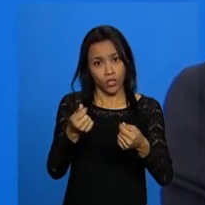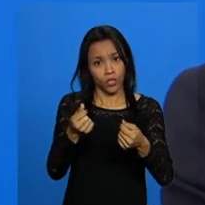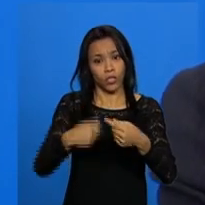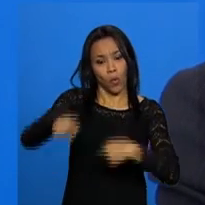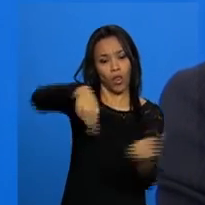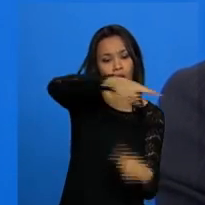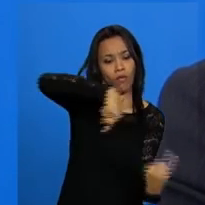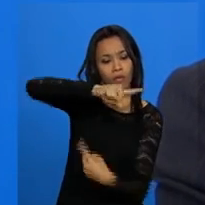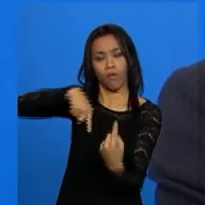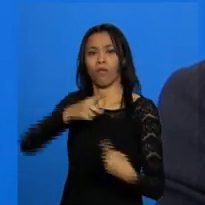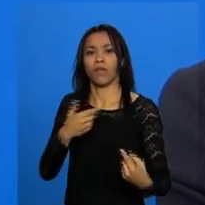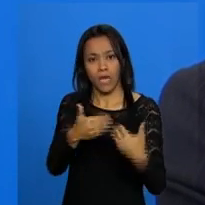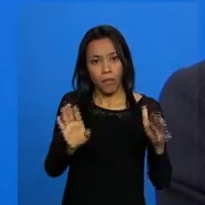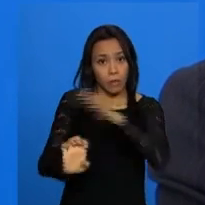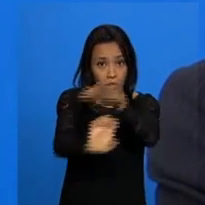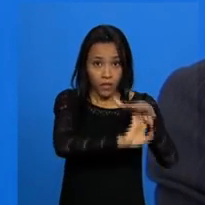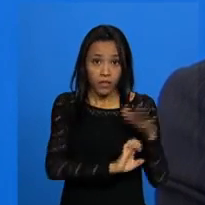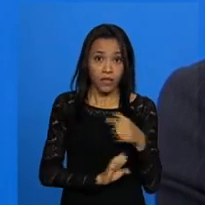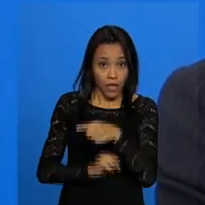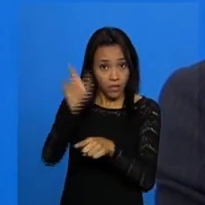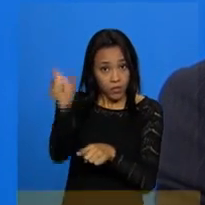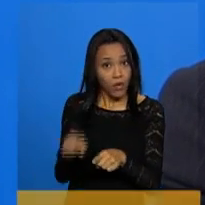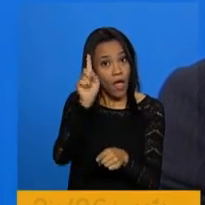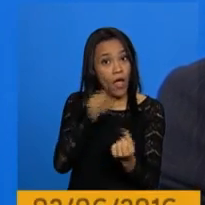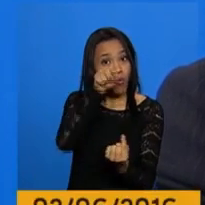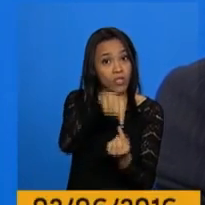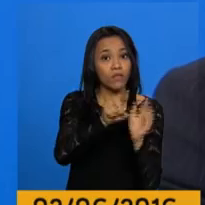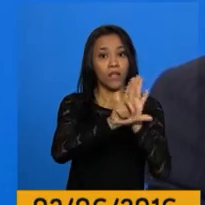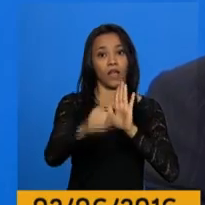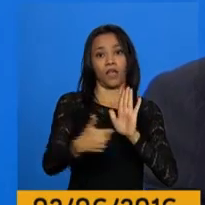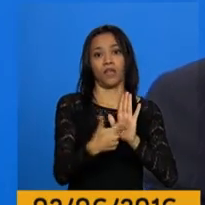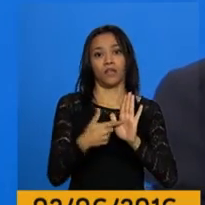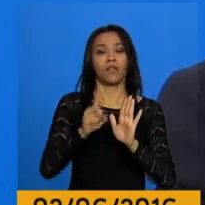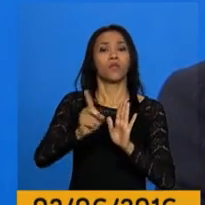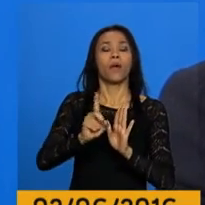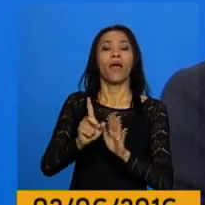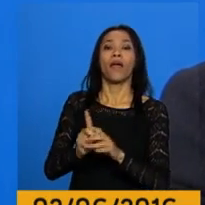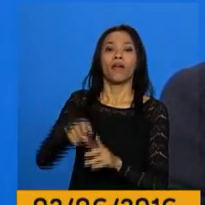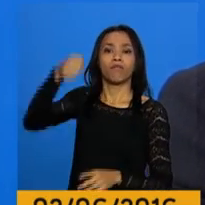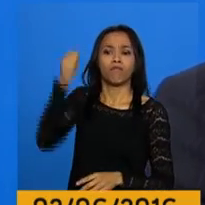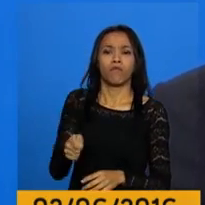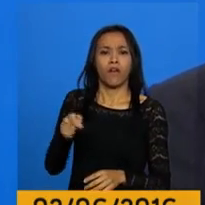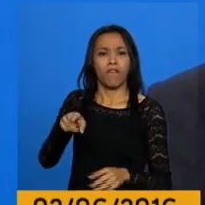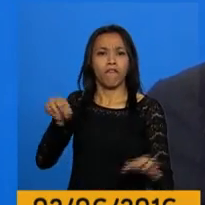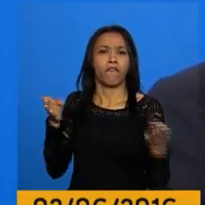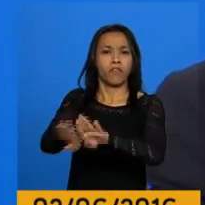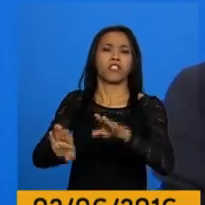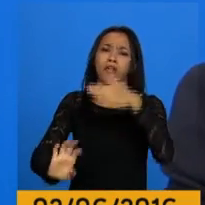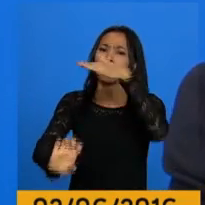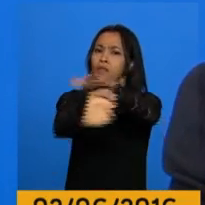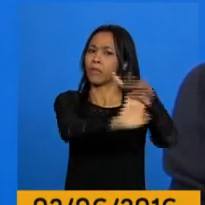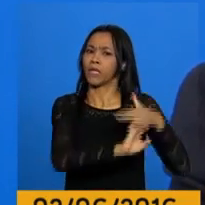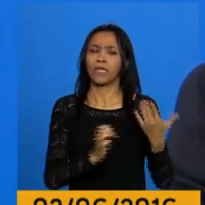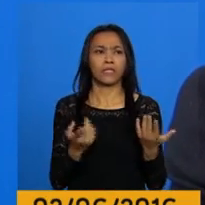o objetivo da lei. Não é forçar uma falência, forçar uma